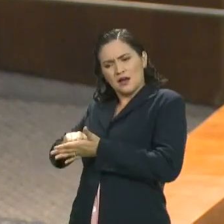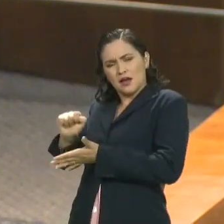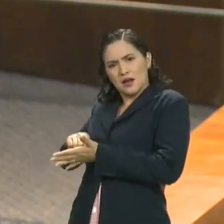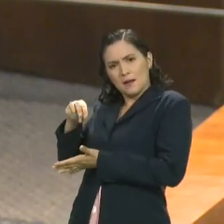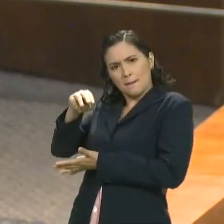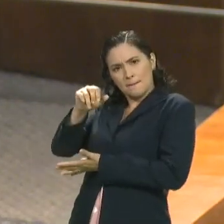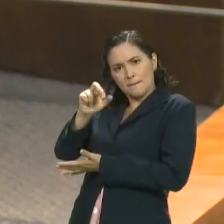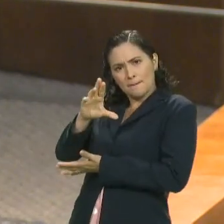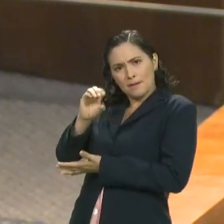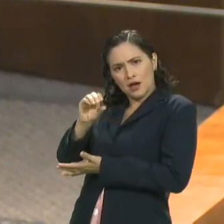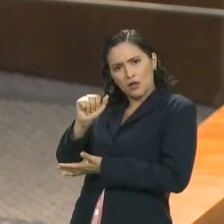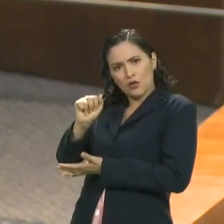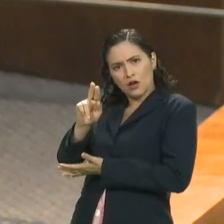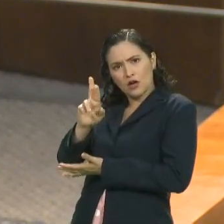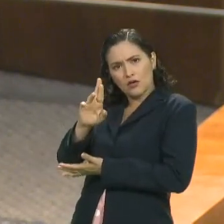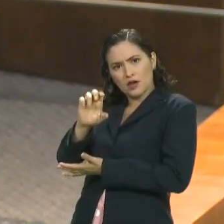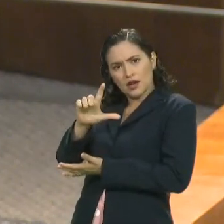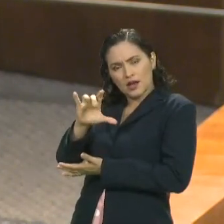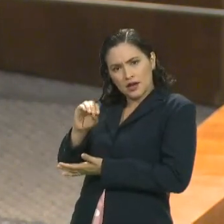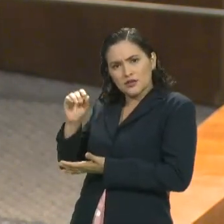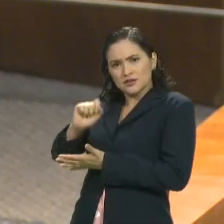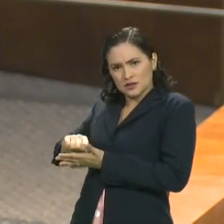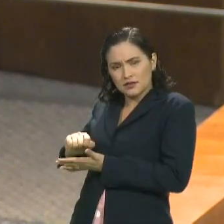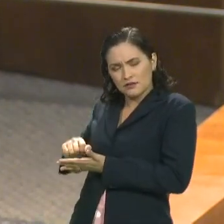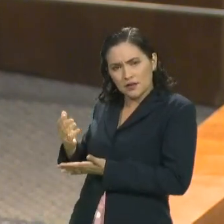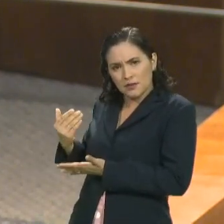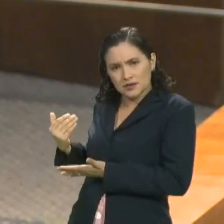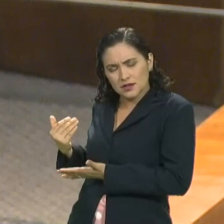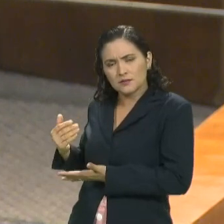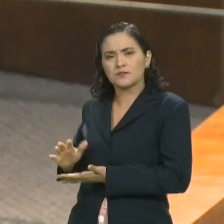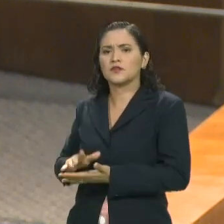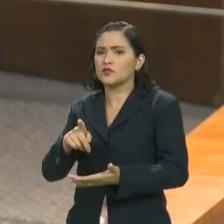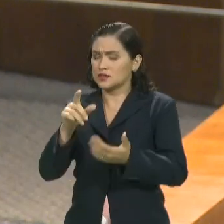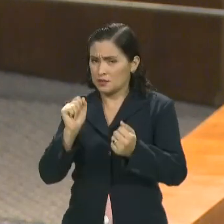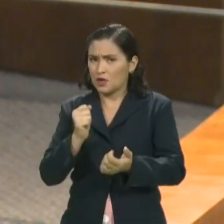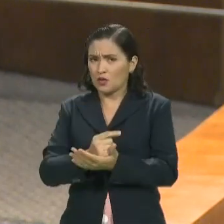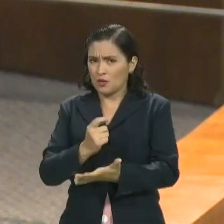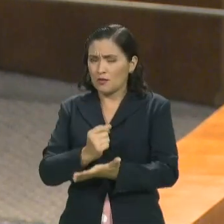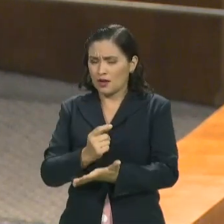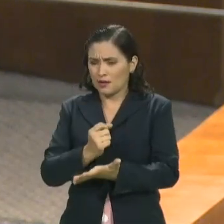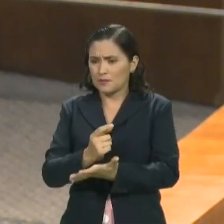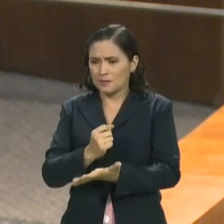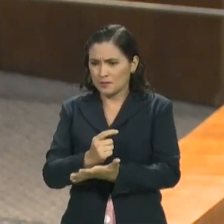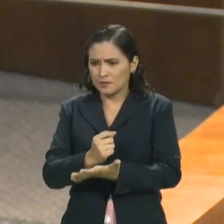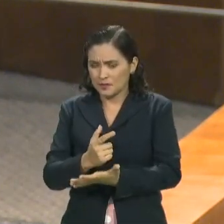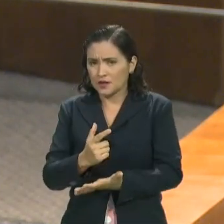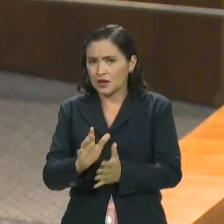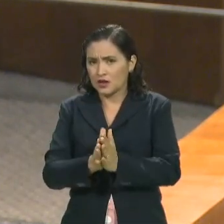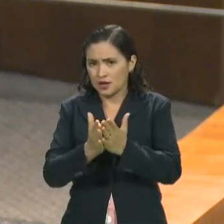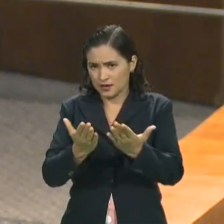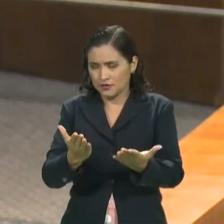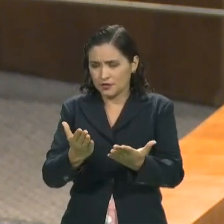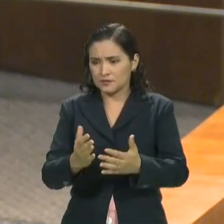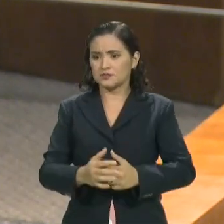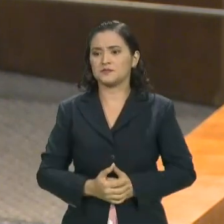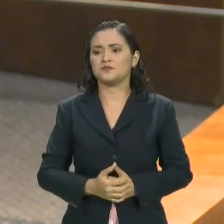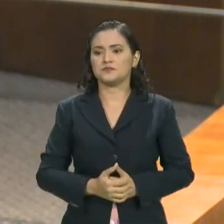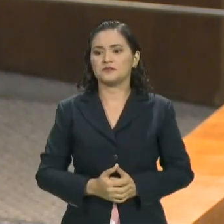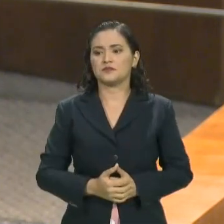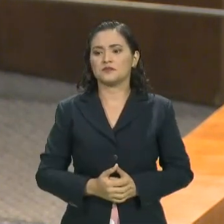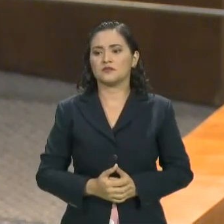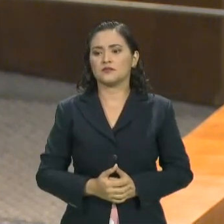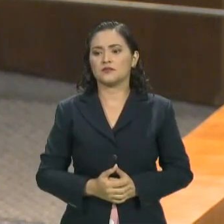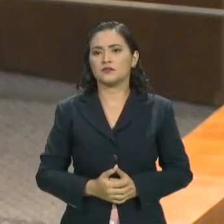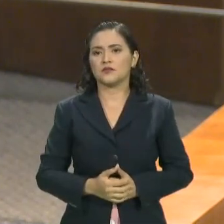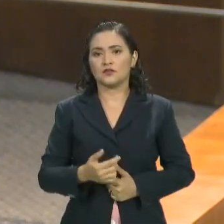baratinho, no Kindle 16, nas lojas virtuais 20. Nunca espere do